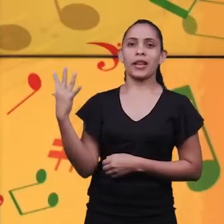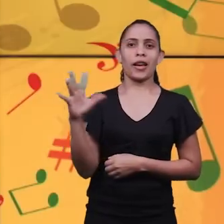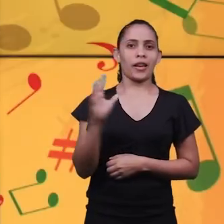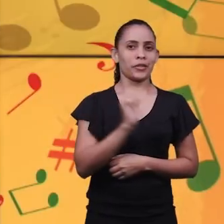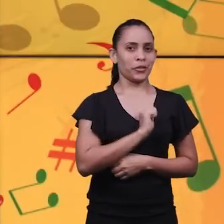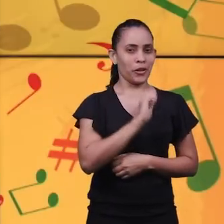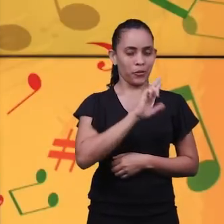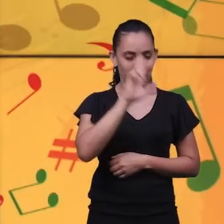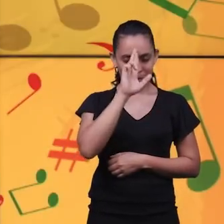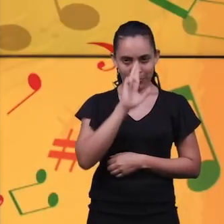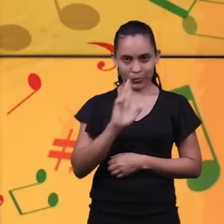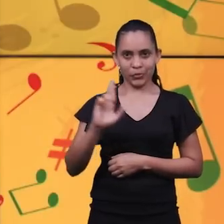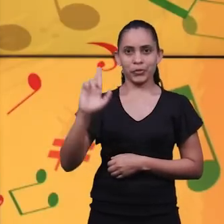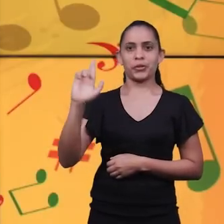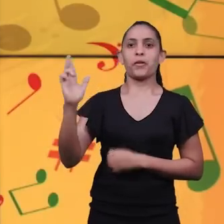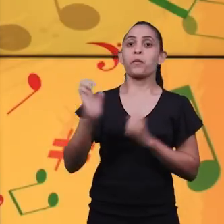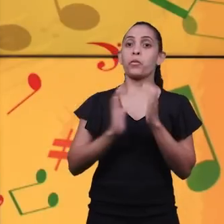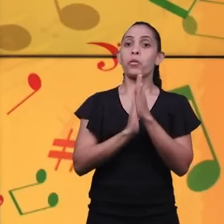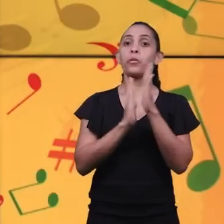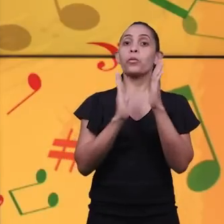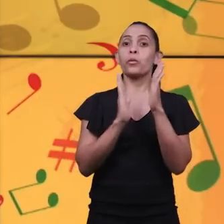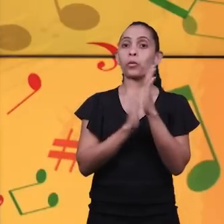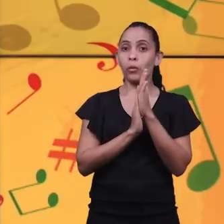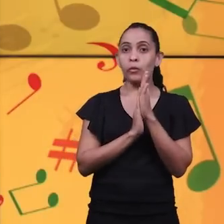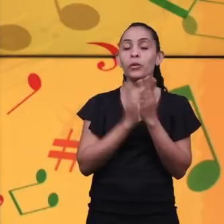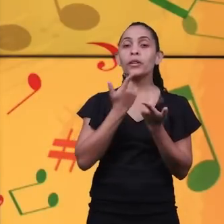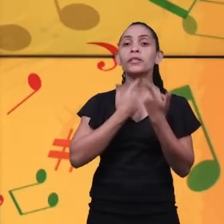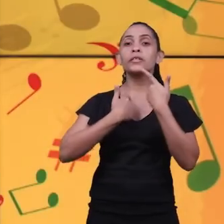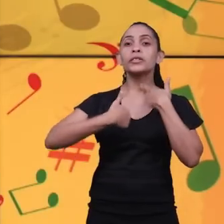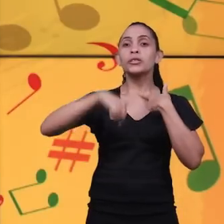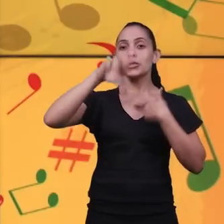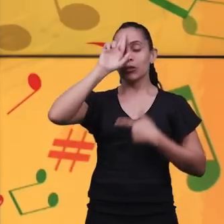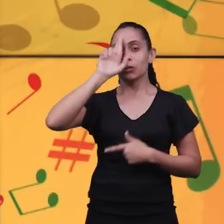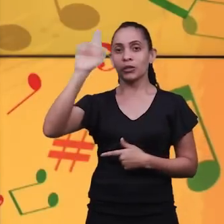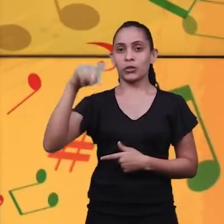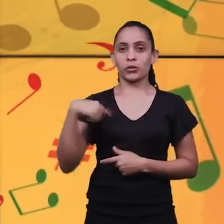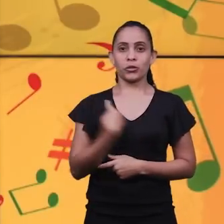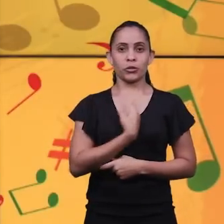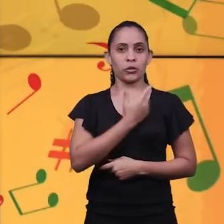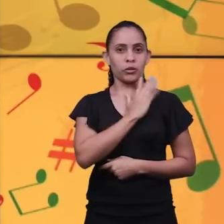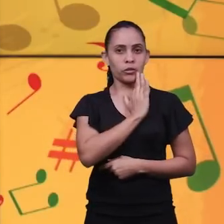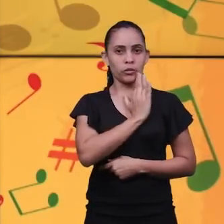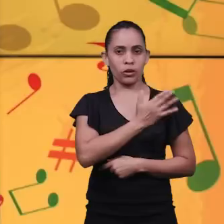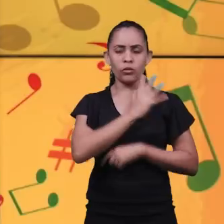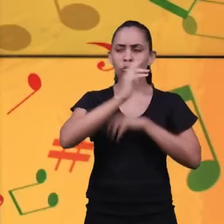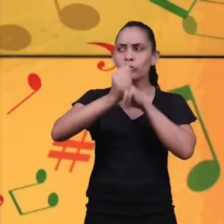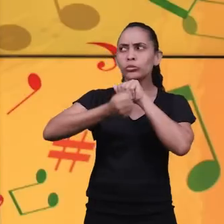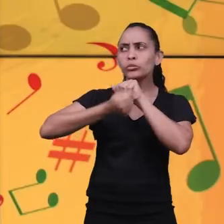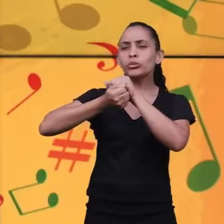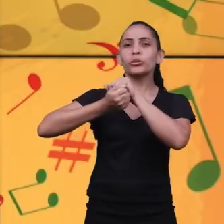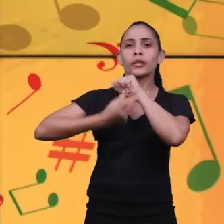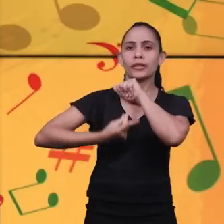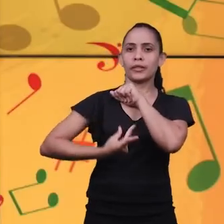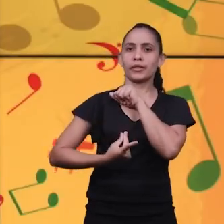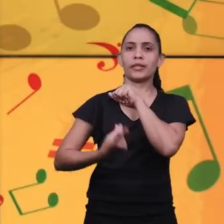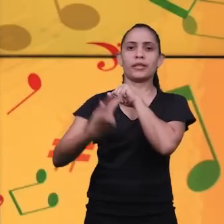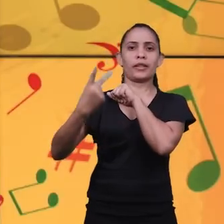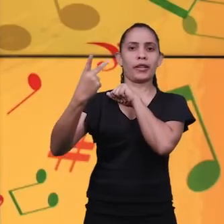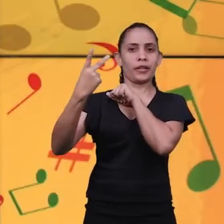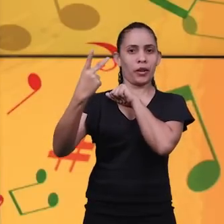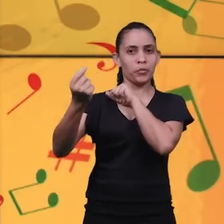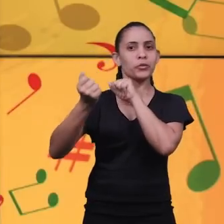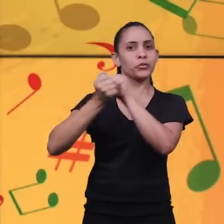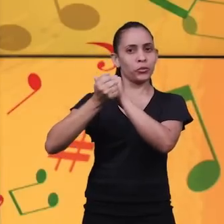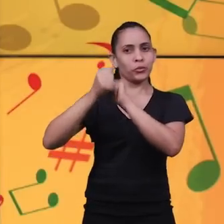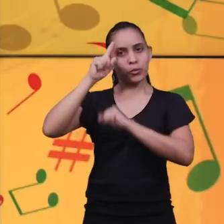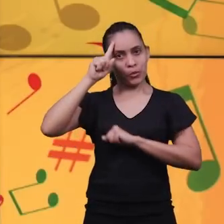vamos adorar o nome do Senhor com o louvor que é o desejo do nosso coração, estar para